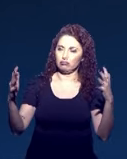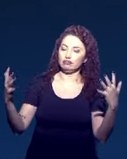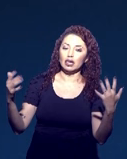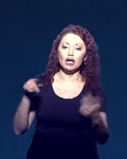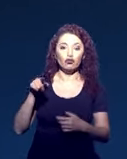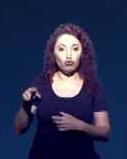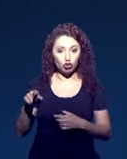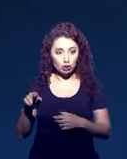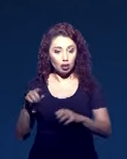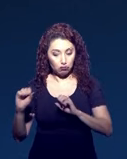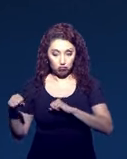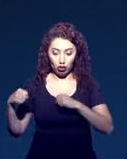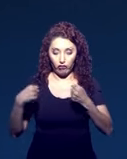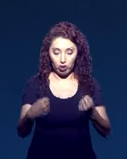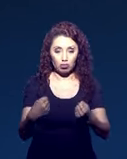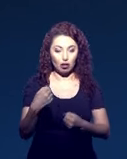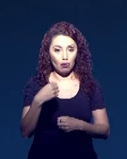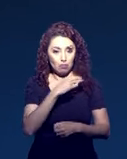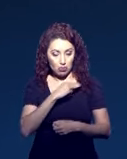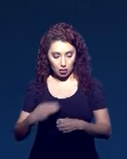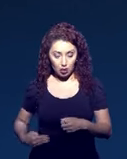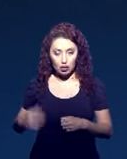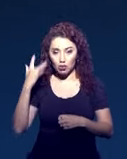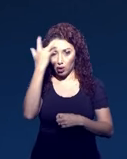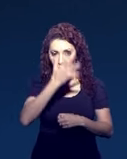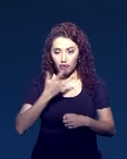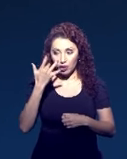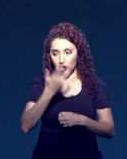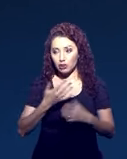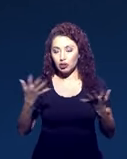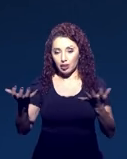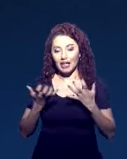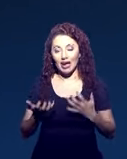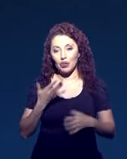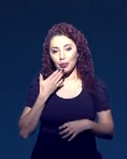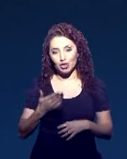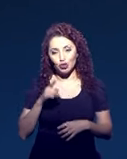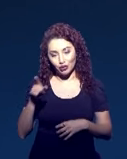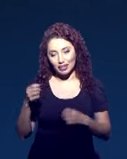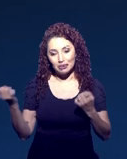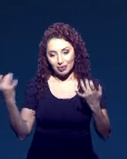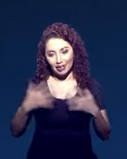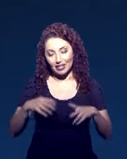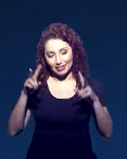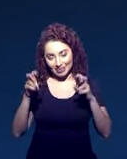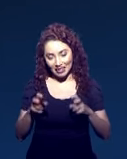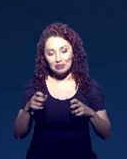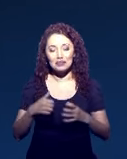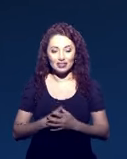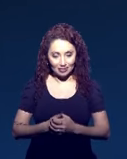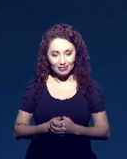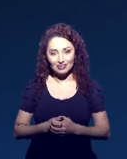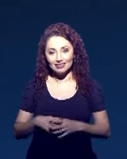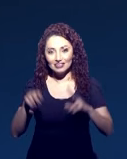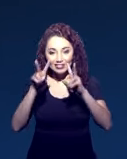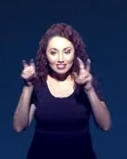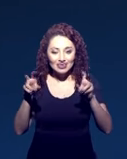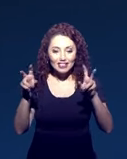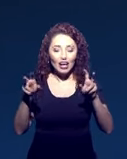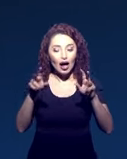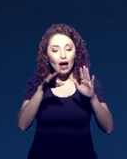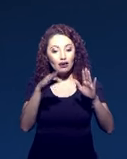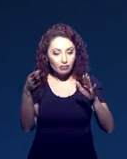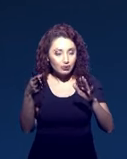ministro hadad nesse tema gostaria que o senhor falasse um pouco até porque como o senhor disse hoje tem dito a pauta Econômica